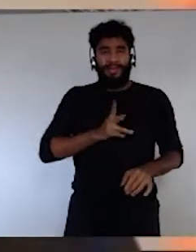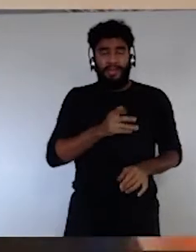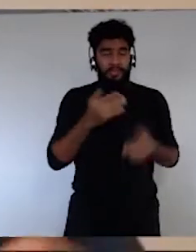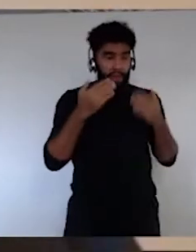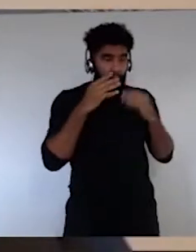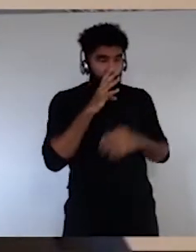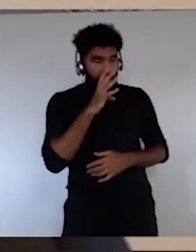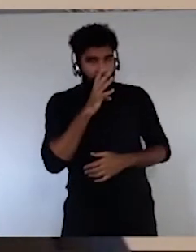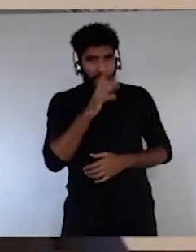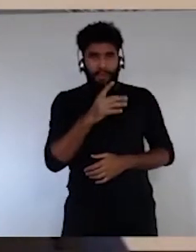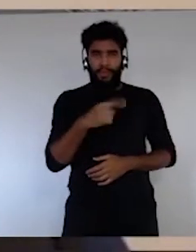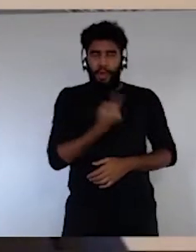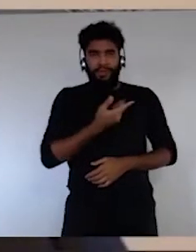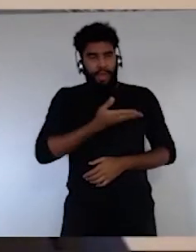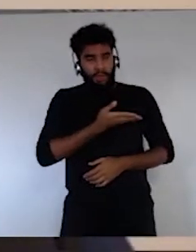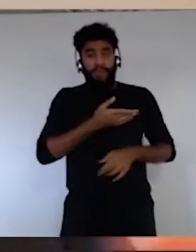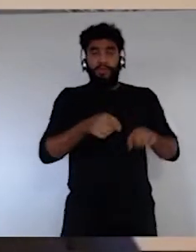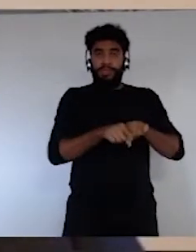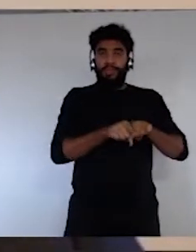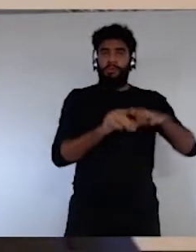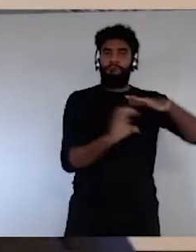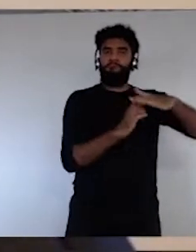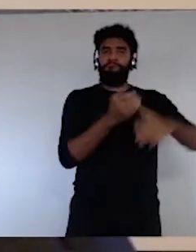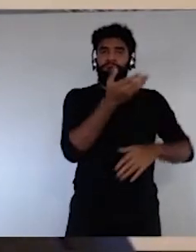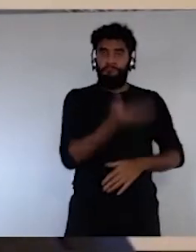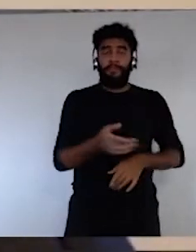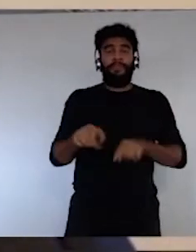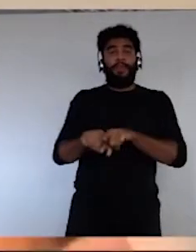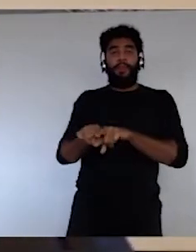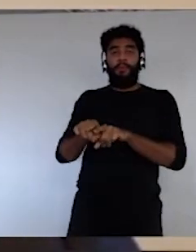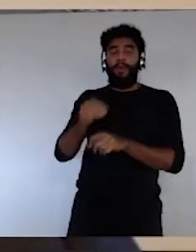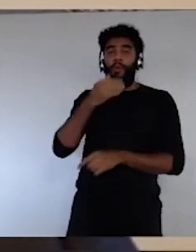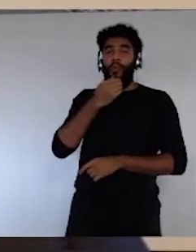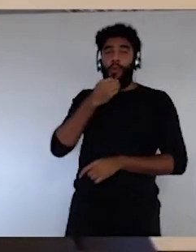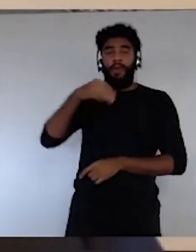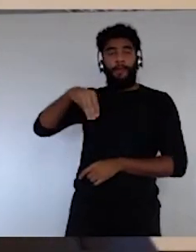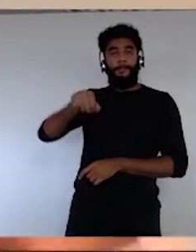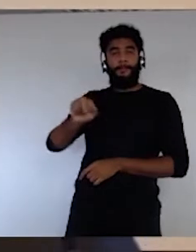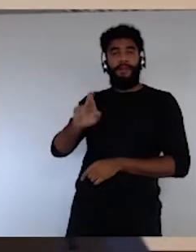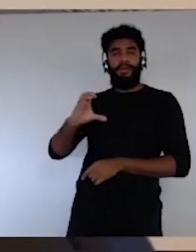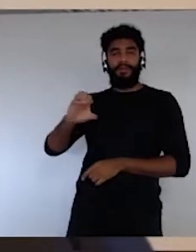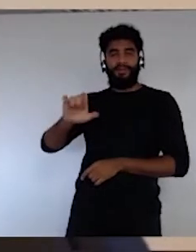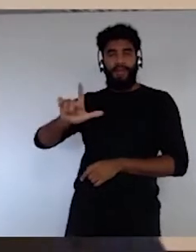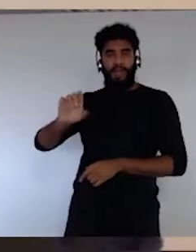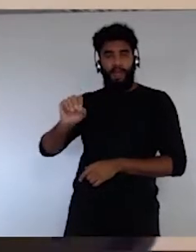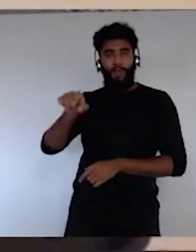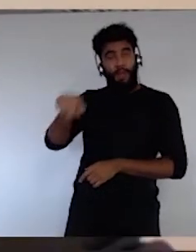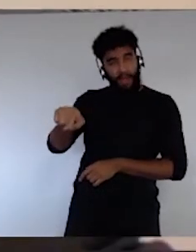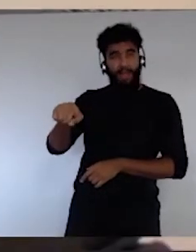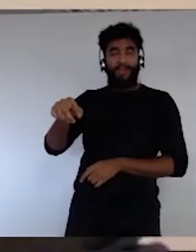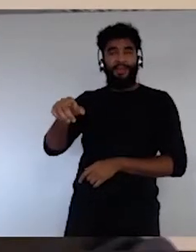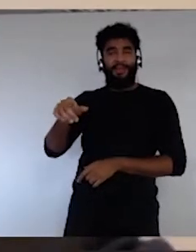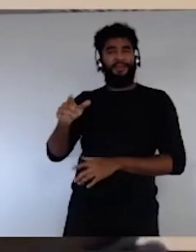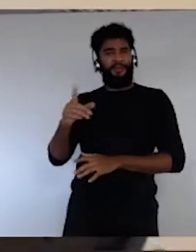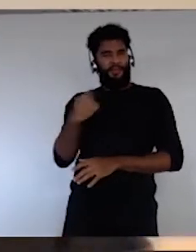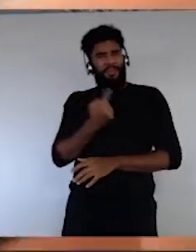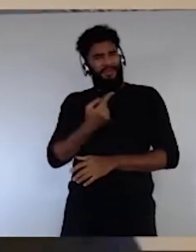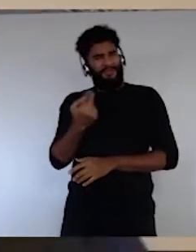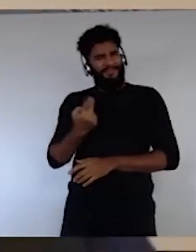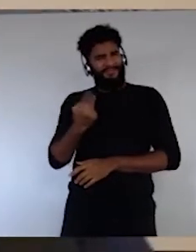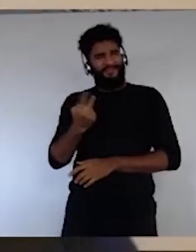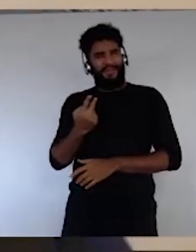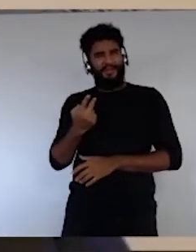só o colega, mas como o escritório também. E o meu querido Marcelo Ribeiro, meu amigo, a gente quase que tem um currículo muito parecido, porque